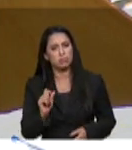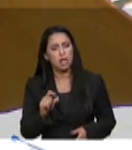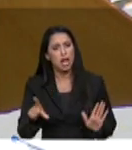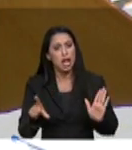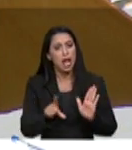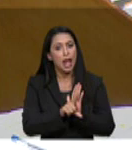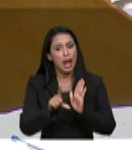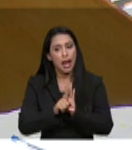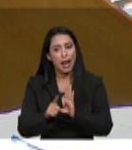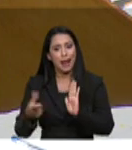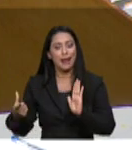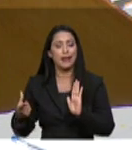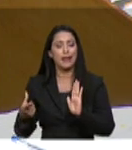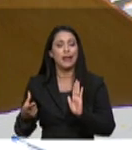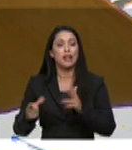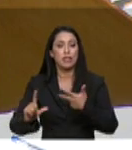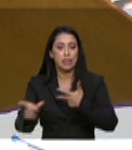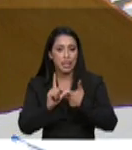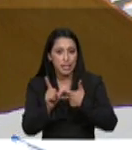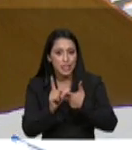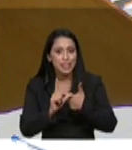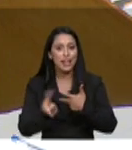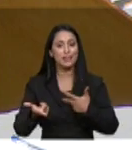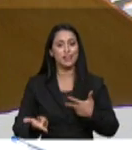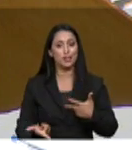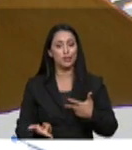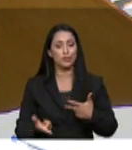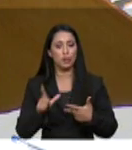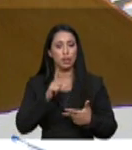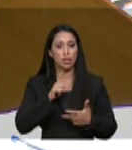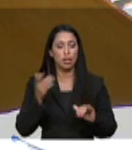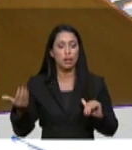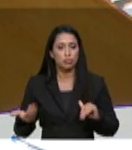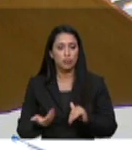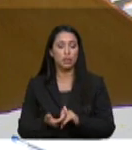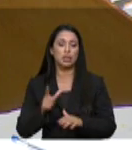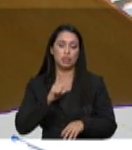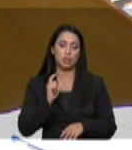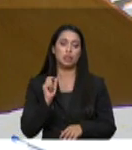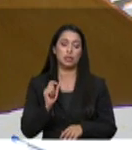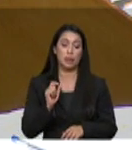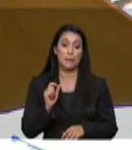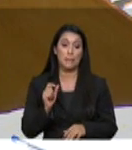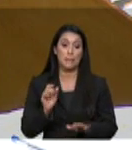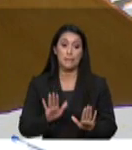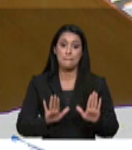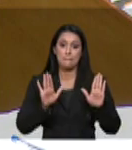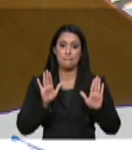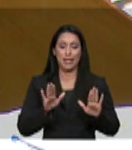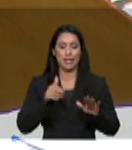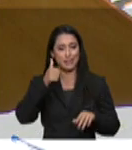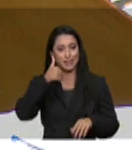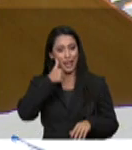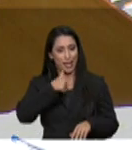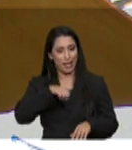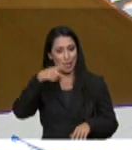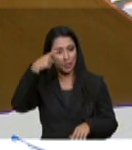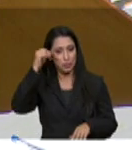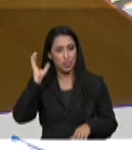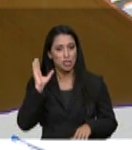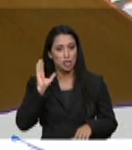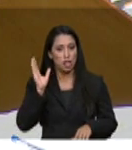ser feito no legislativo e vídeo no país ainda está em estado de vigência mas a ministra Rosa Veda